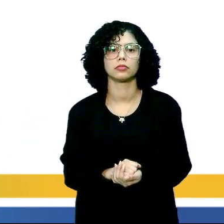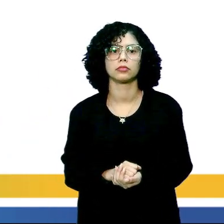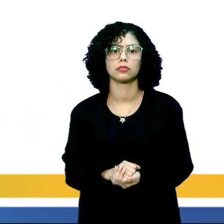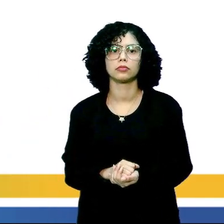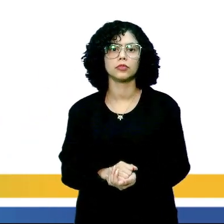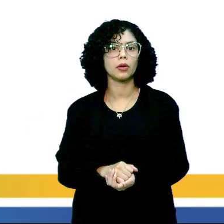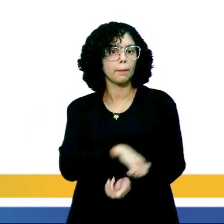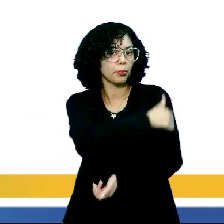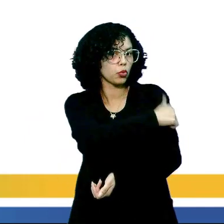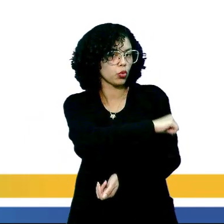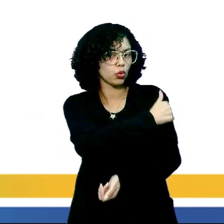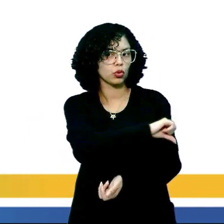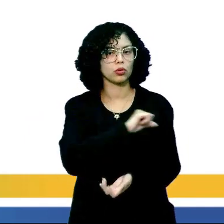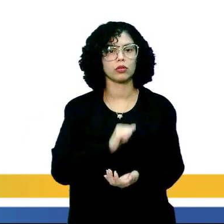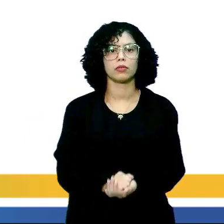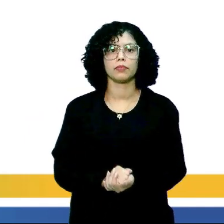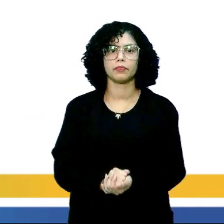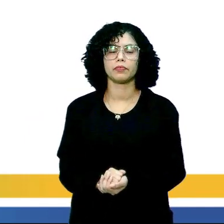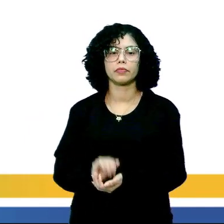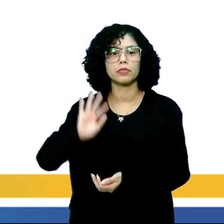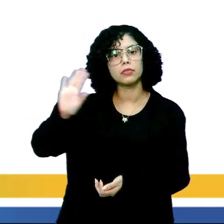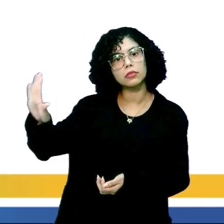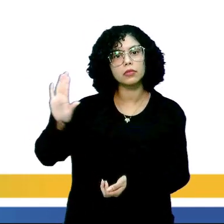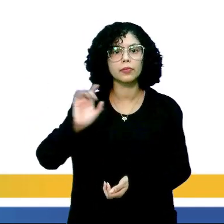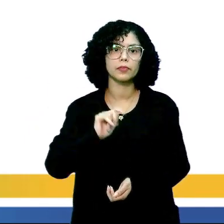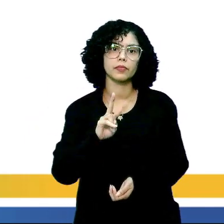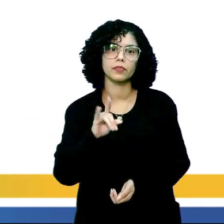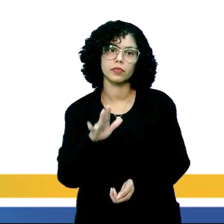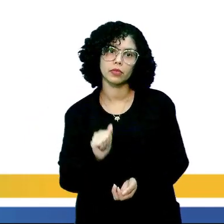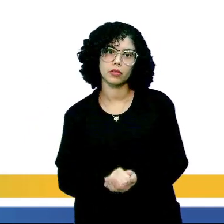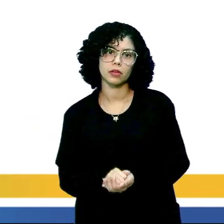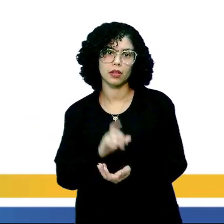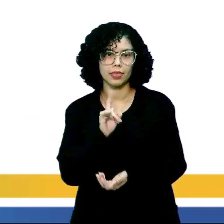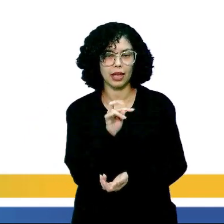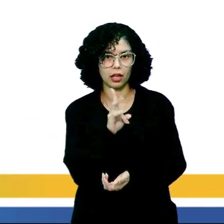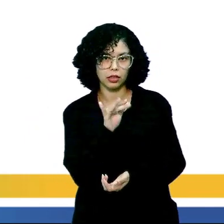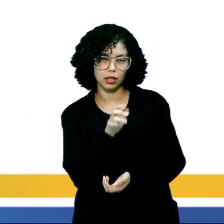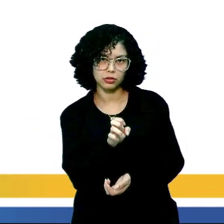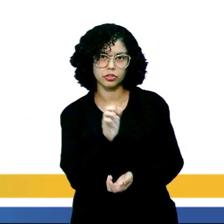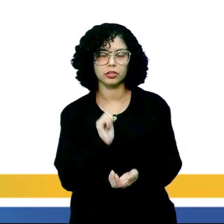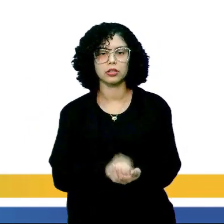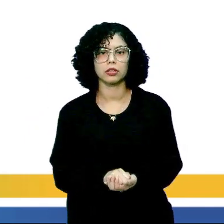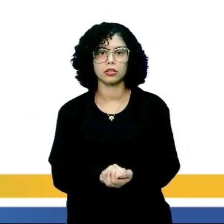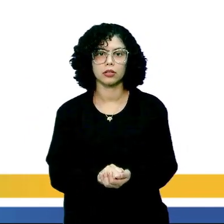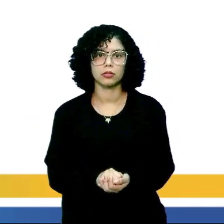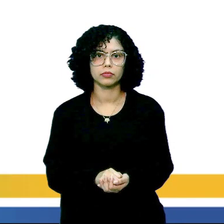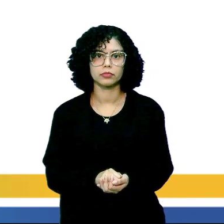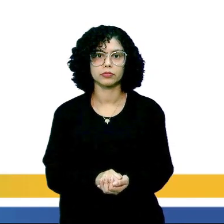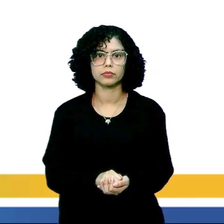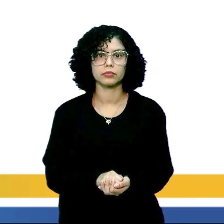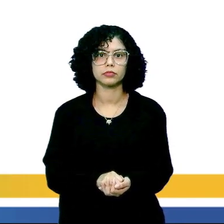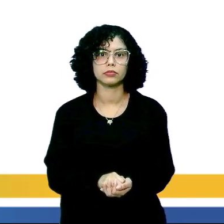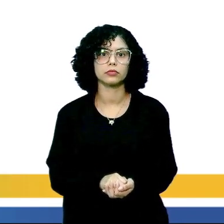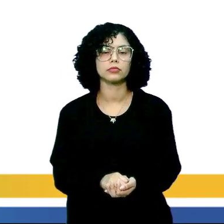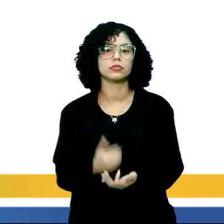para o Rio de Janeiro, né? E deixou Salvador numa situação de decadência, de abandono.